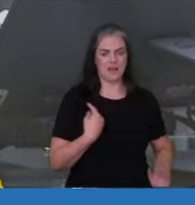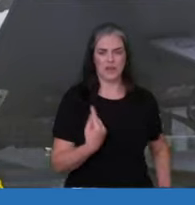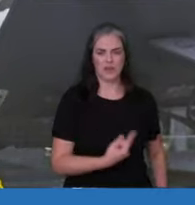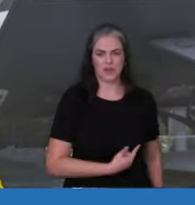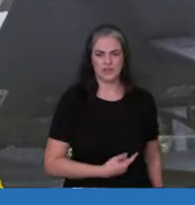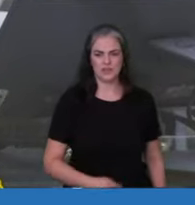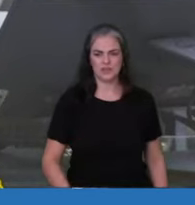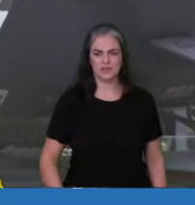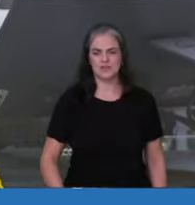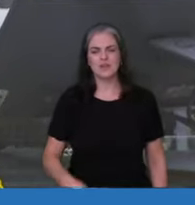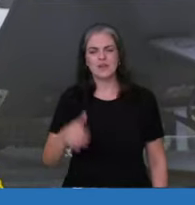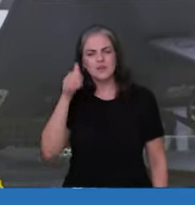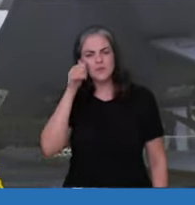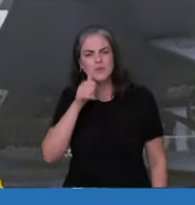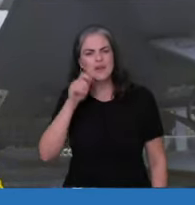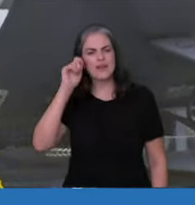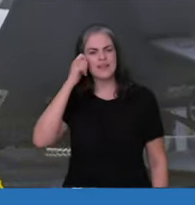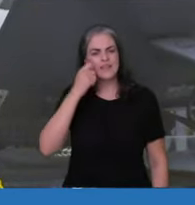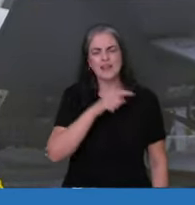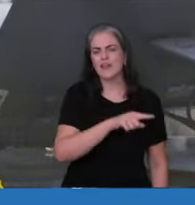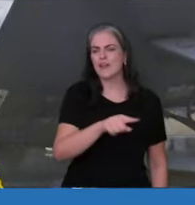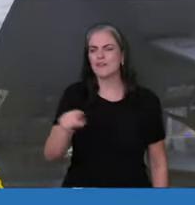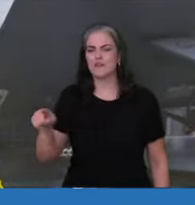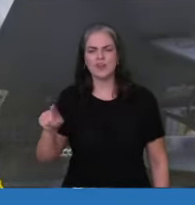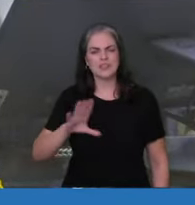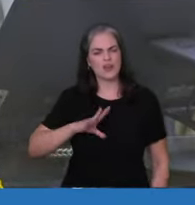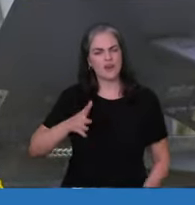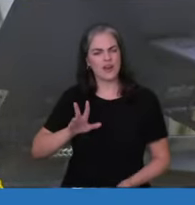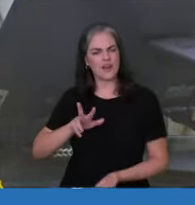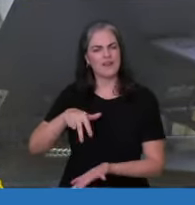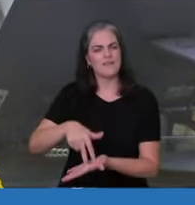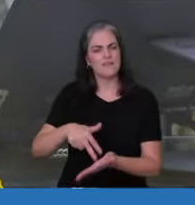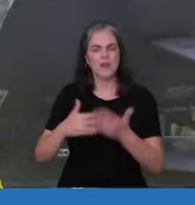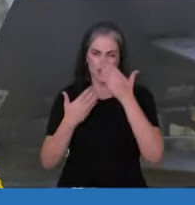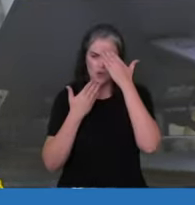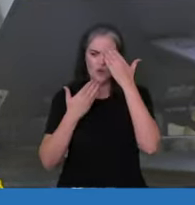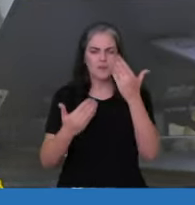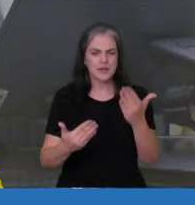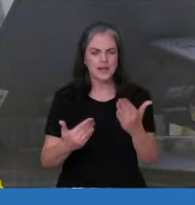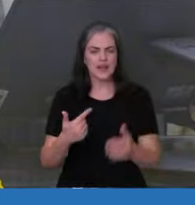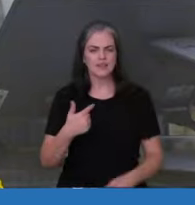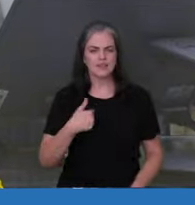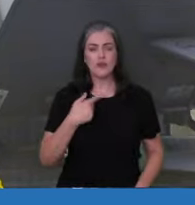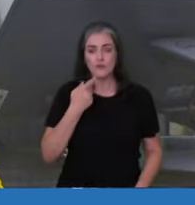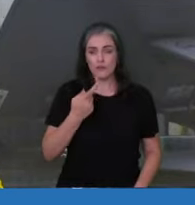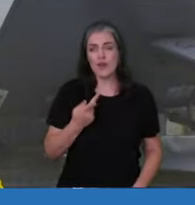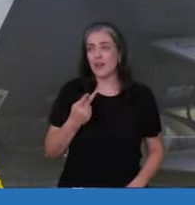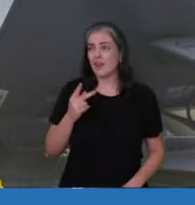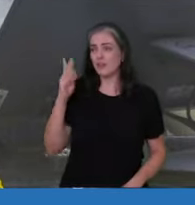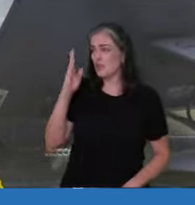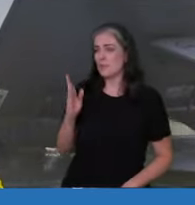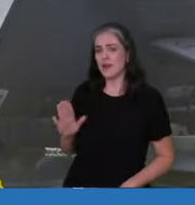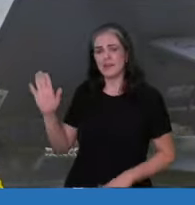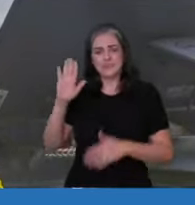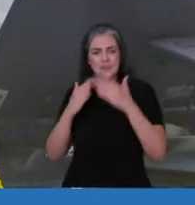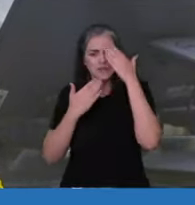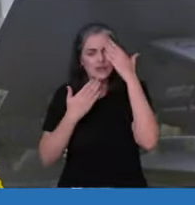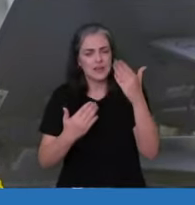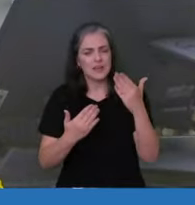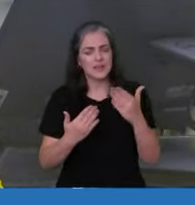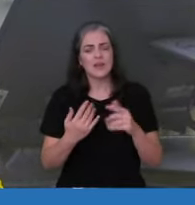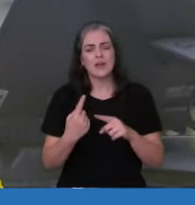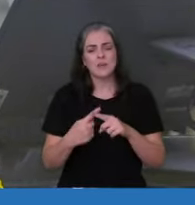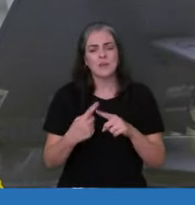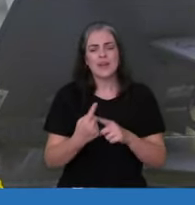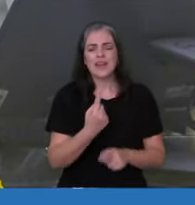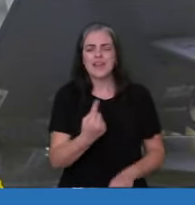negras, vocês se levantaram. Obrigada em nome do Brasil, para cada menina negra, para cada